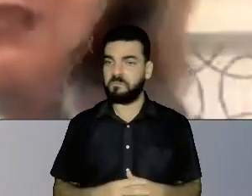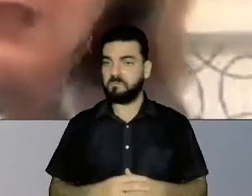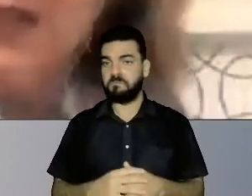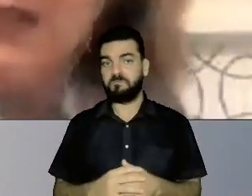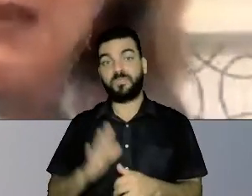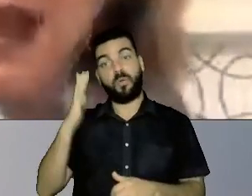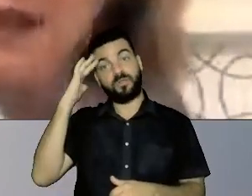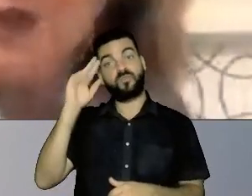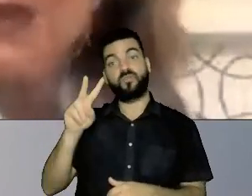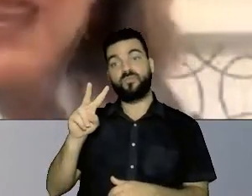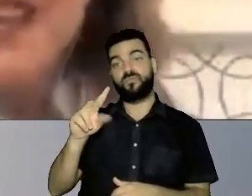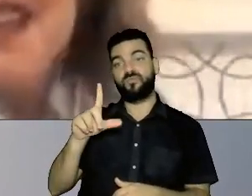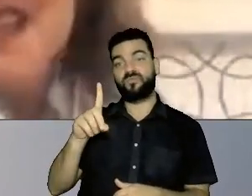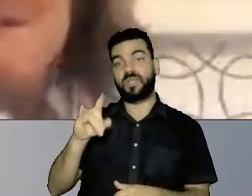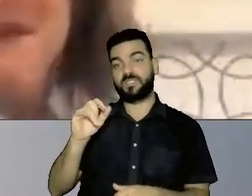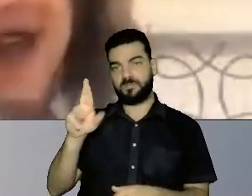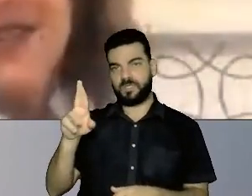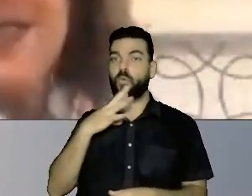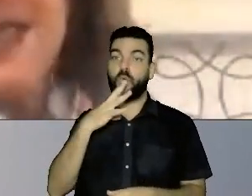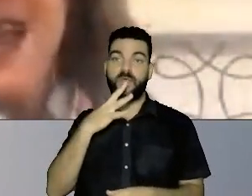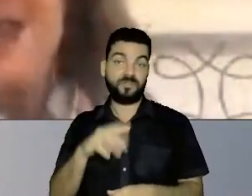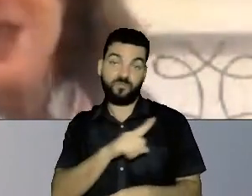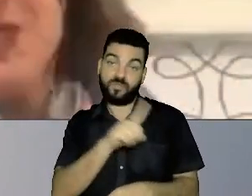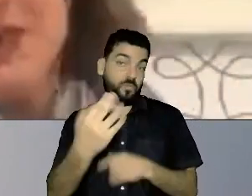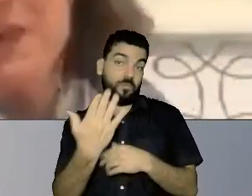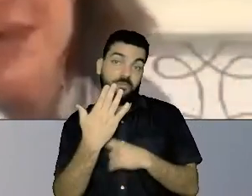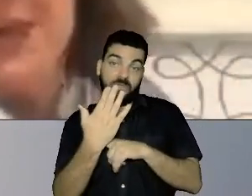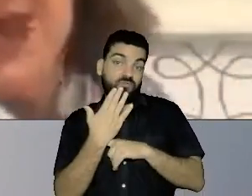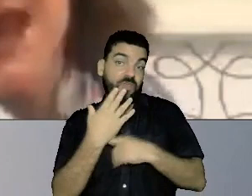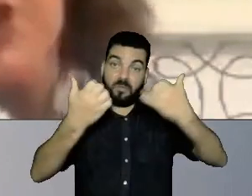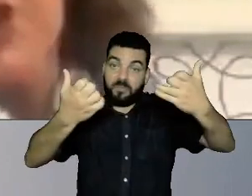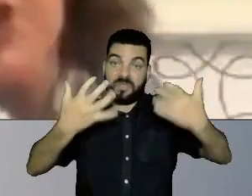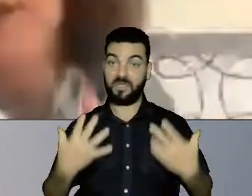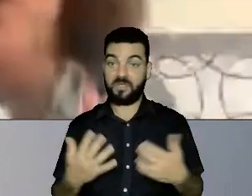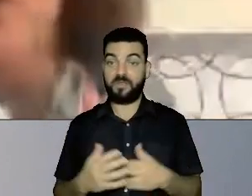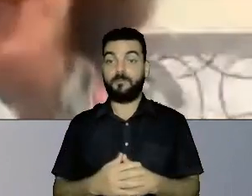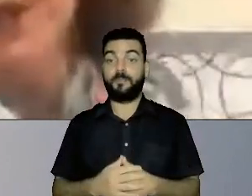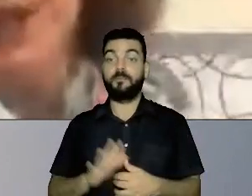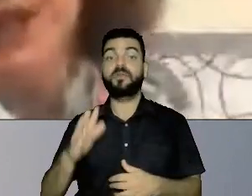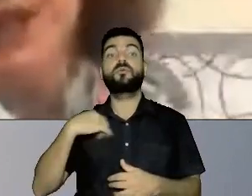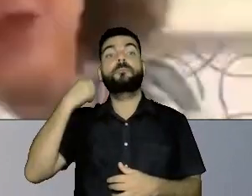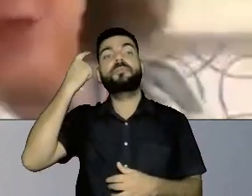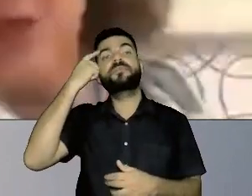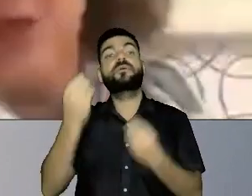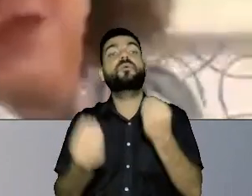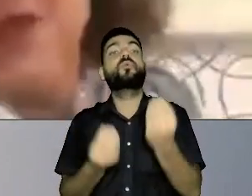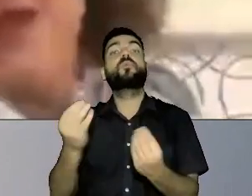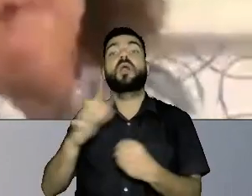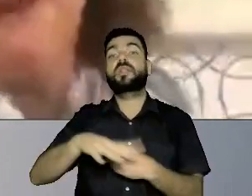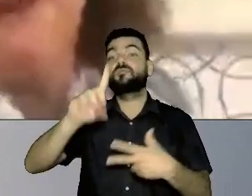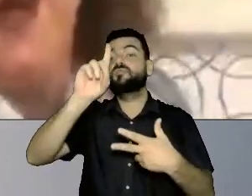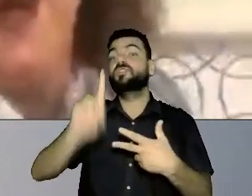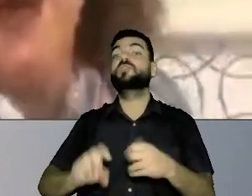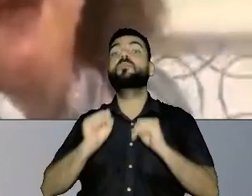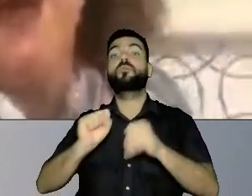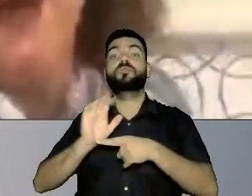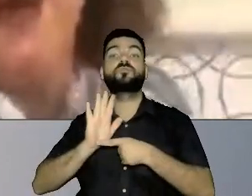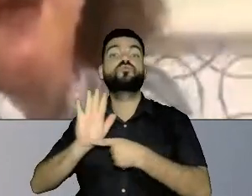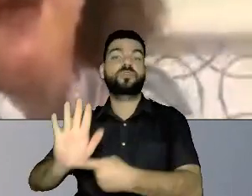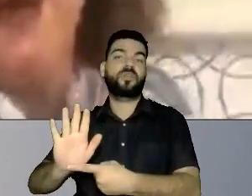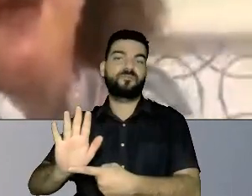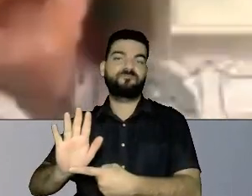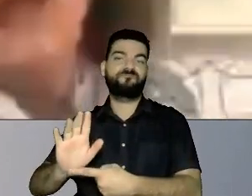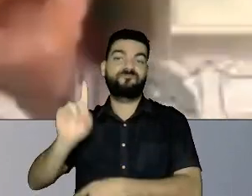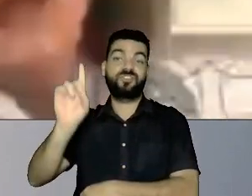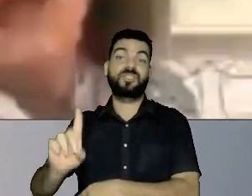ou a Luiz me ajudem, mas a gente pensar como o direito pode contribuir